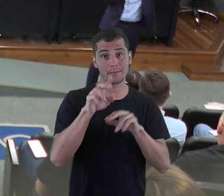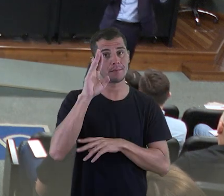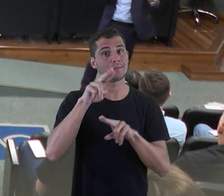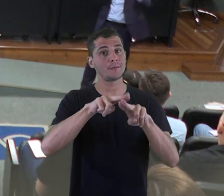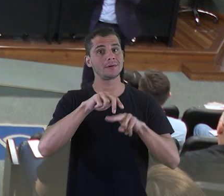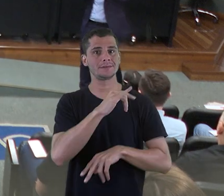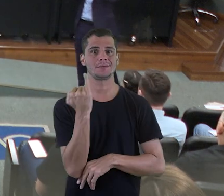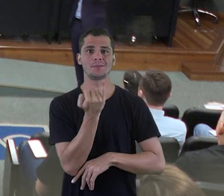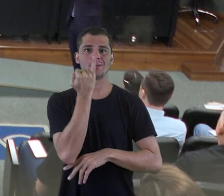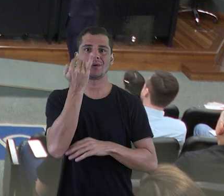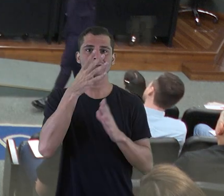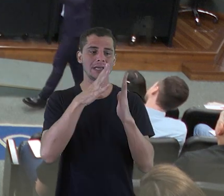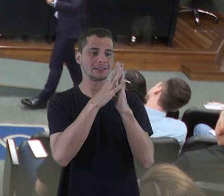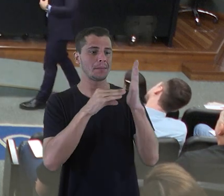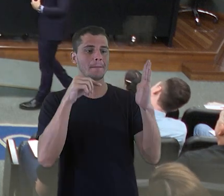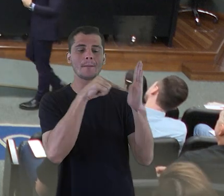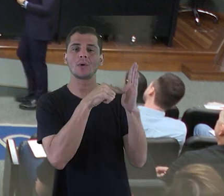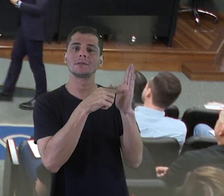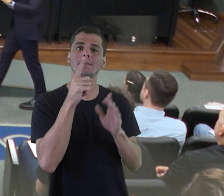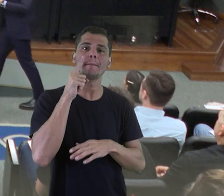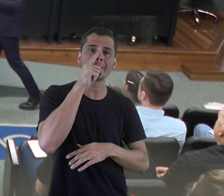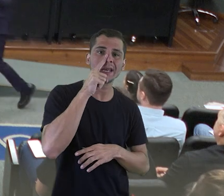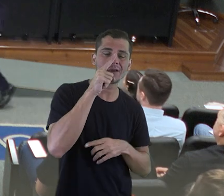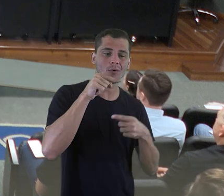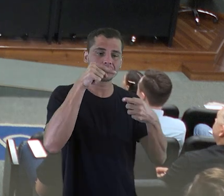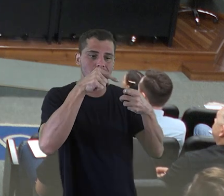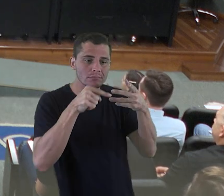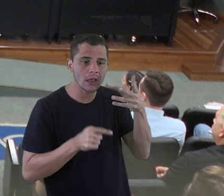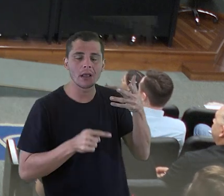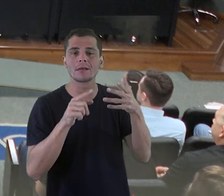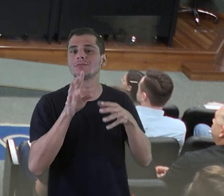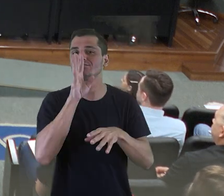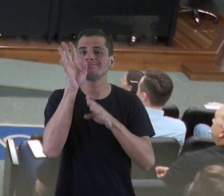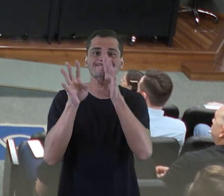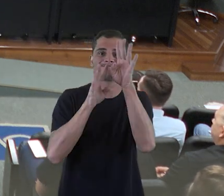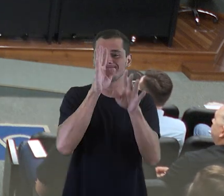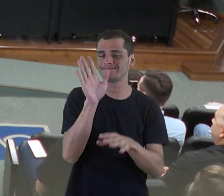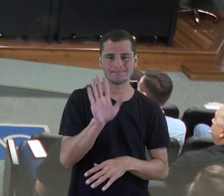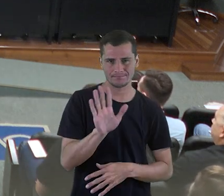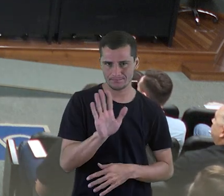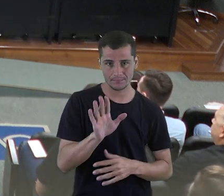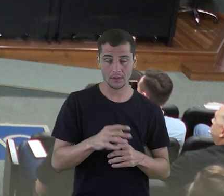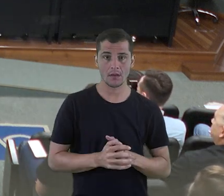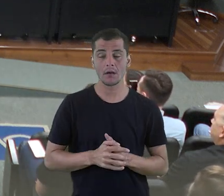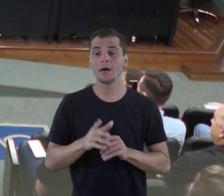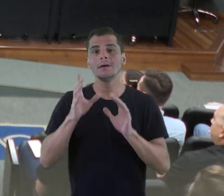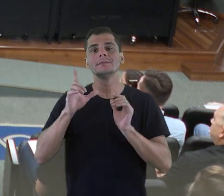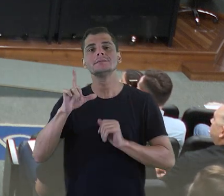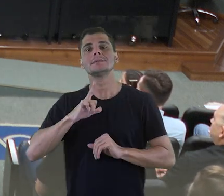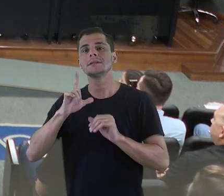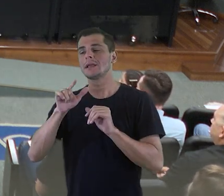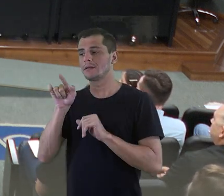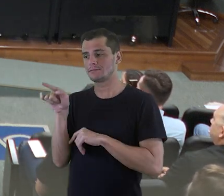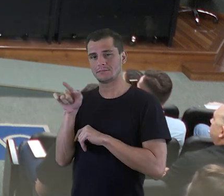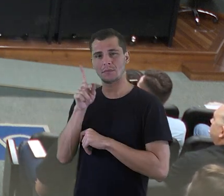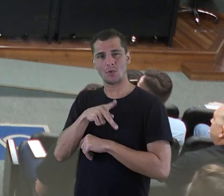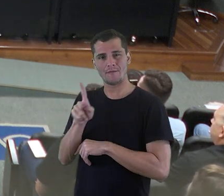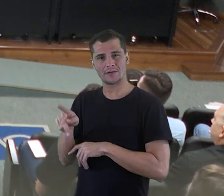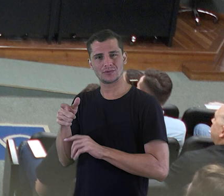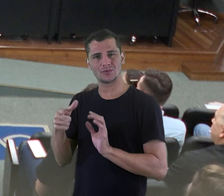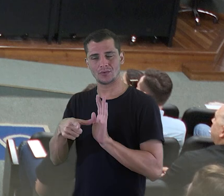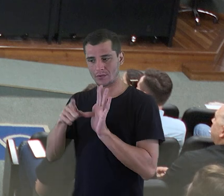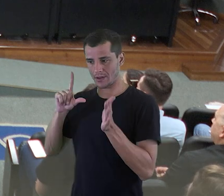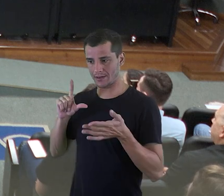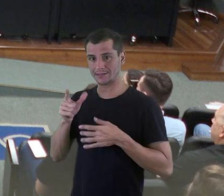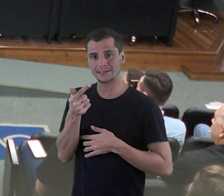servidor público antes de ser advogado. Por isso minha paixão pelo direito público. Eu sempre gostei de trabalhar com